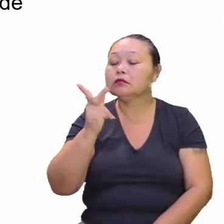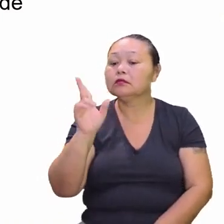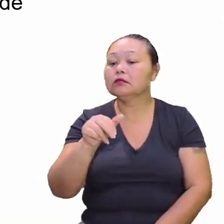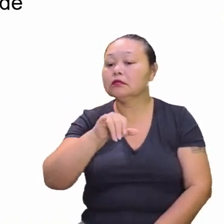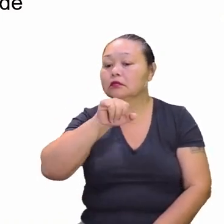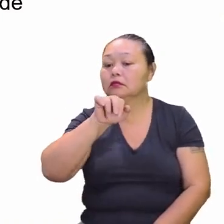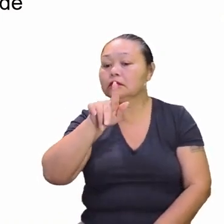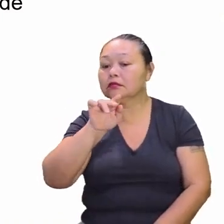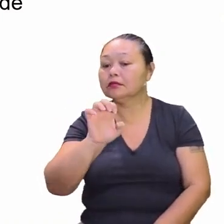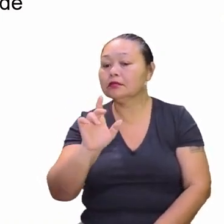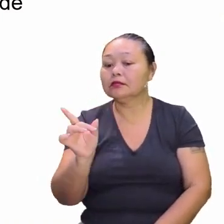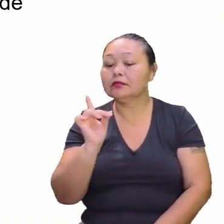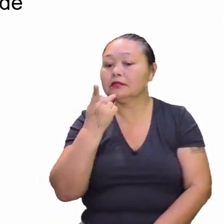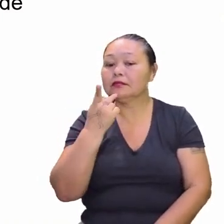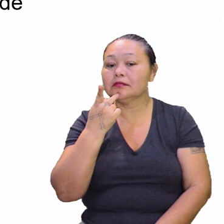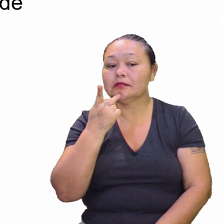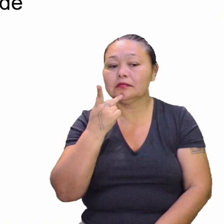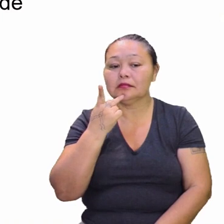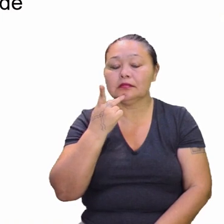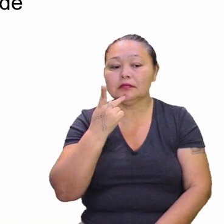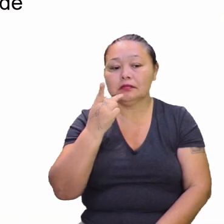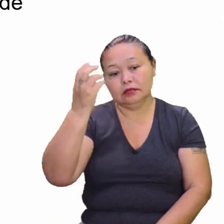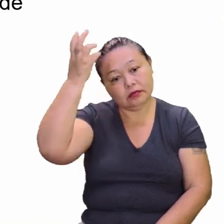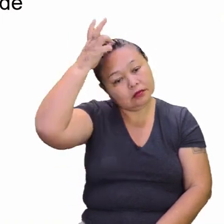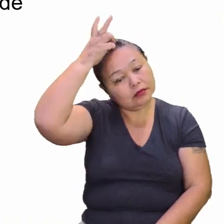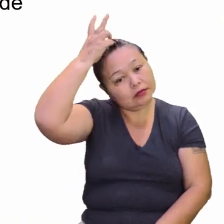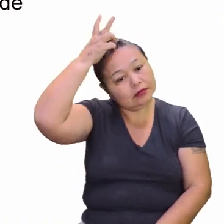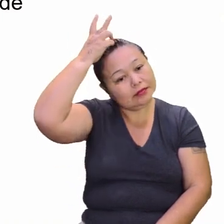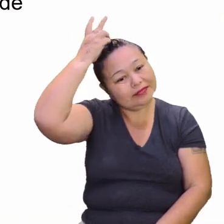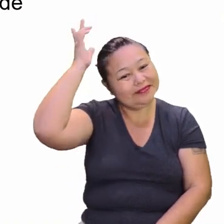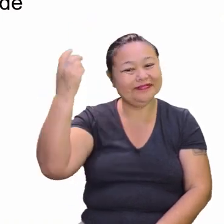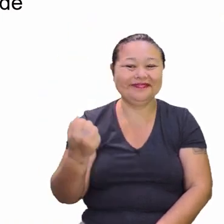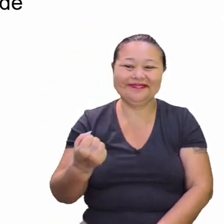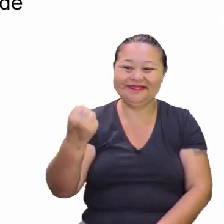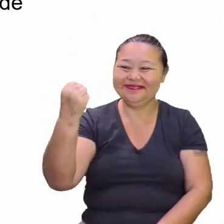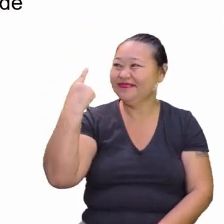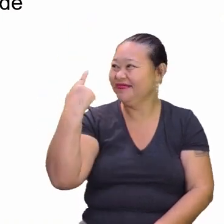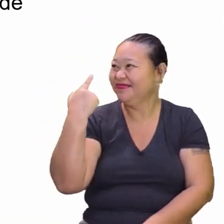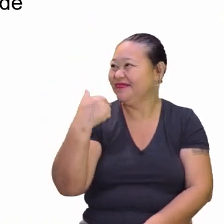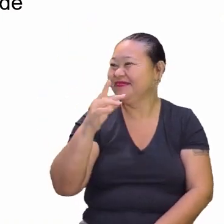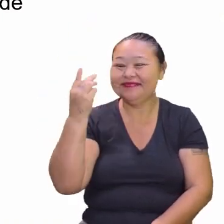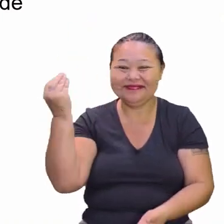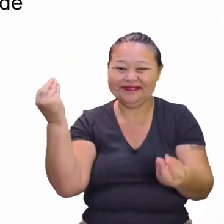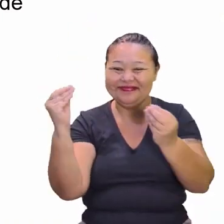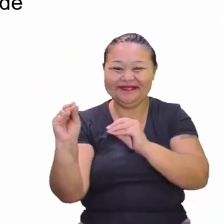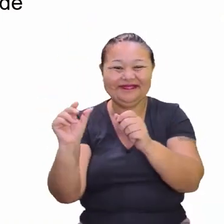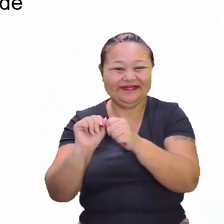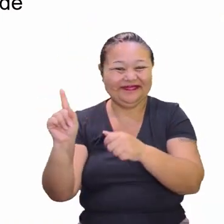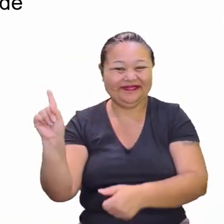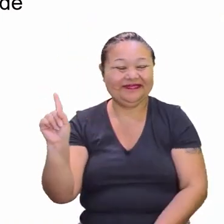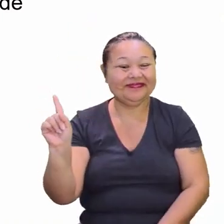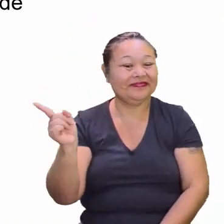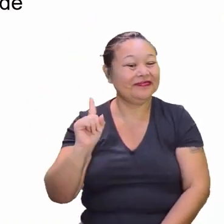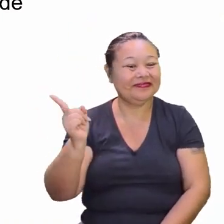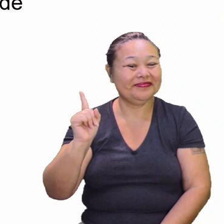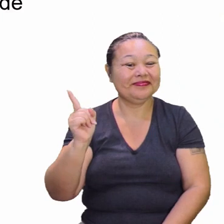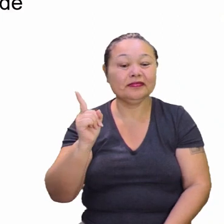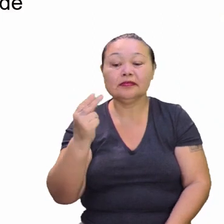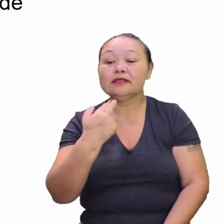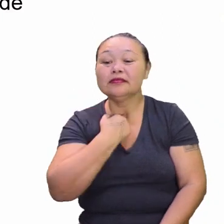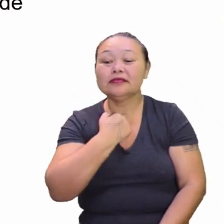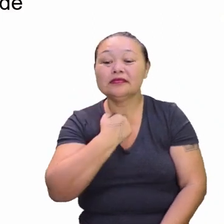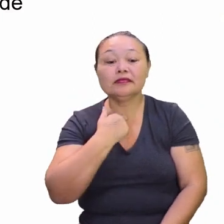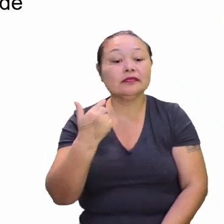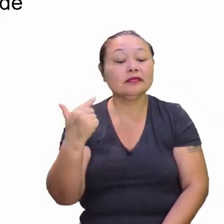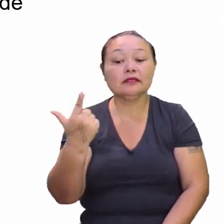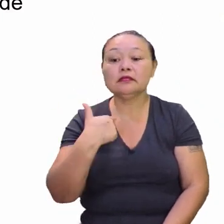acha, professor Jorge? Isso aqui é um absurdo. Eu não sei por que você colocou isso aí. Não